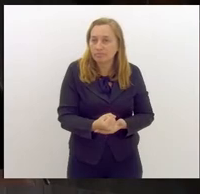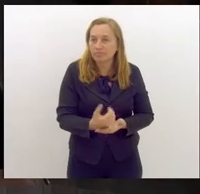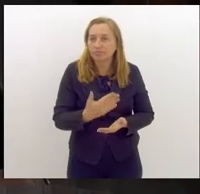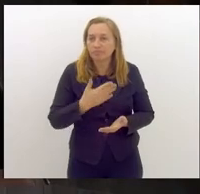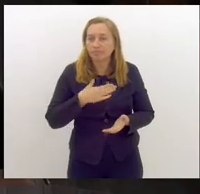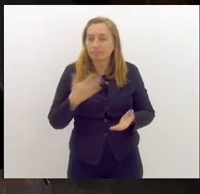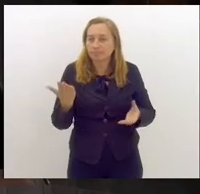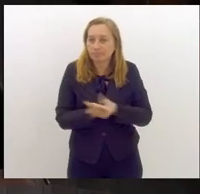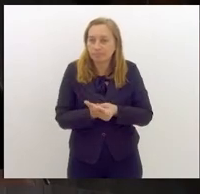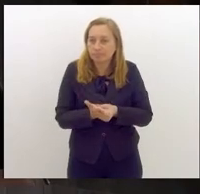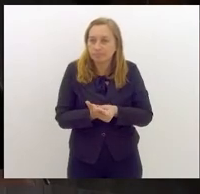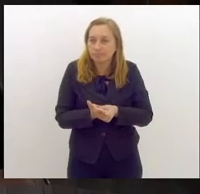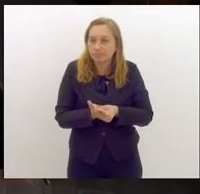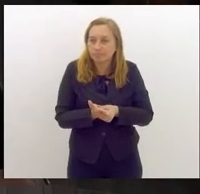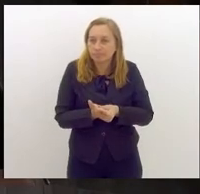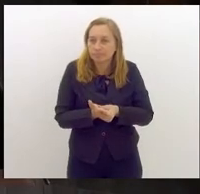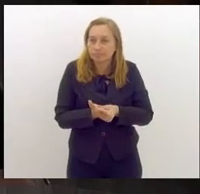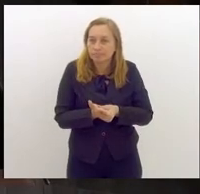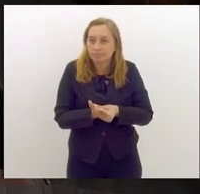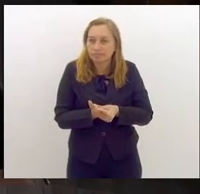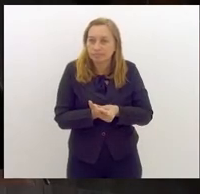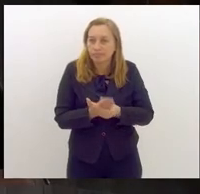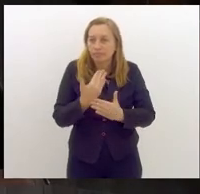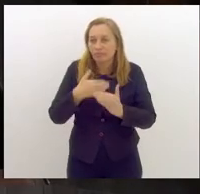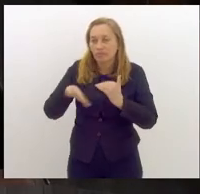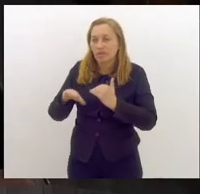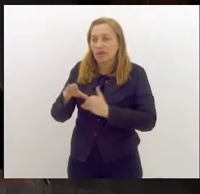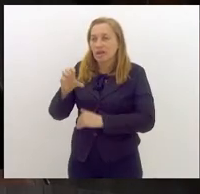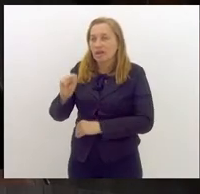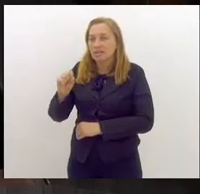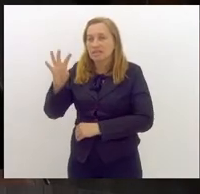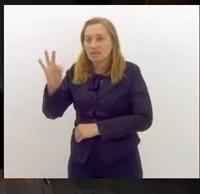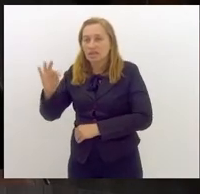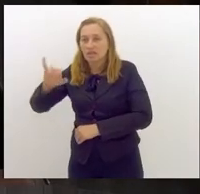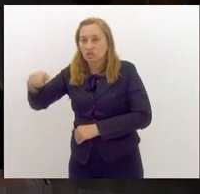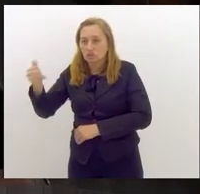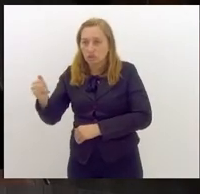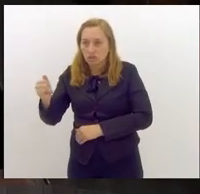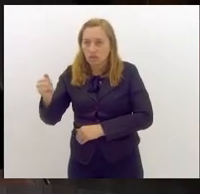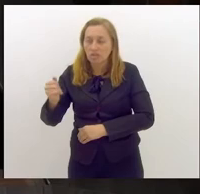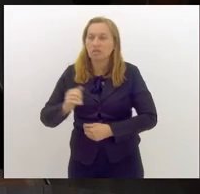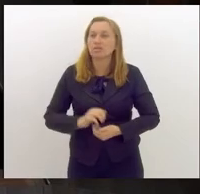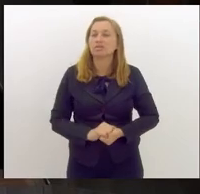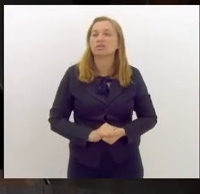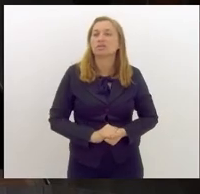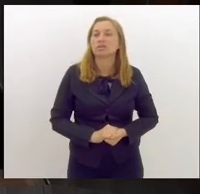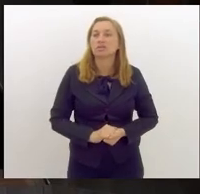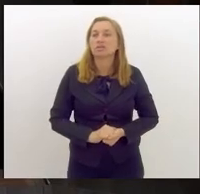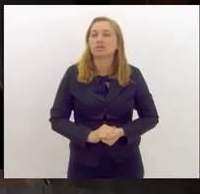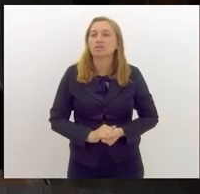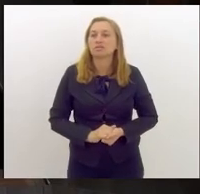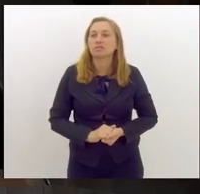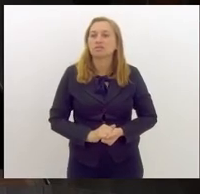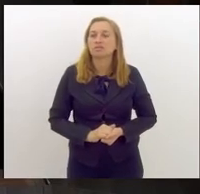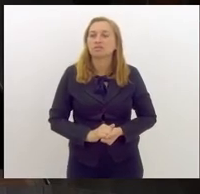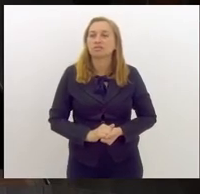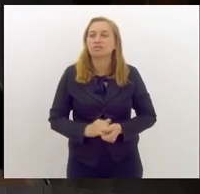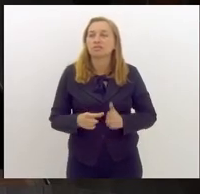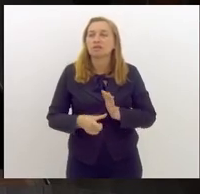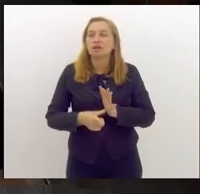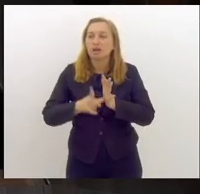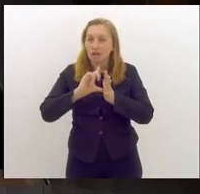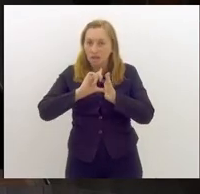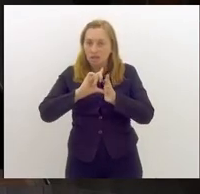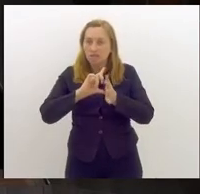meu processo foi para o STJ e no STJ foi antes